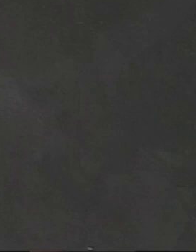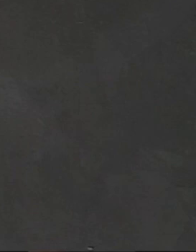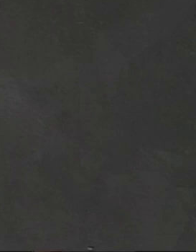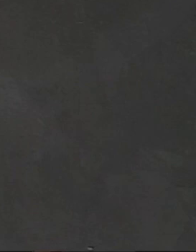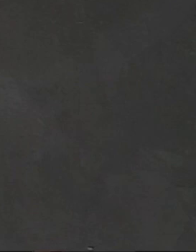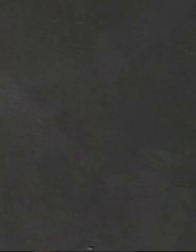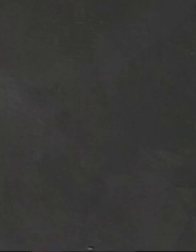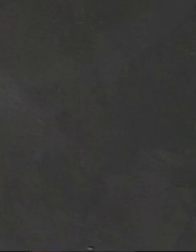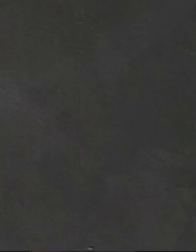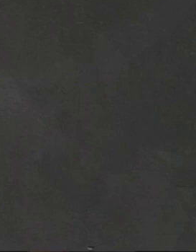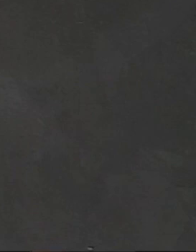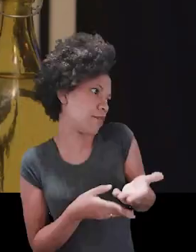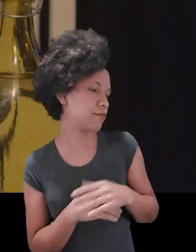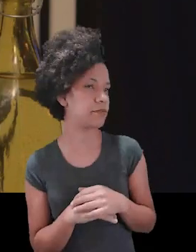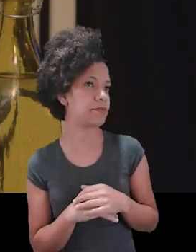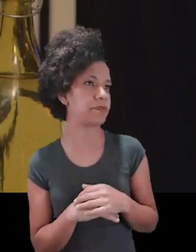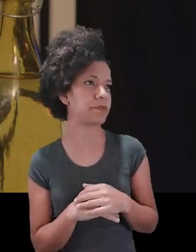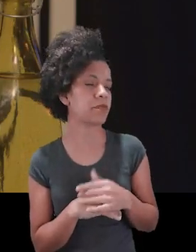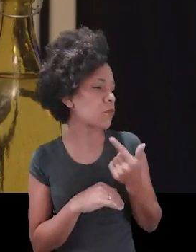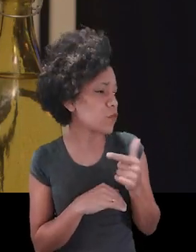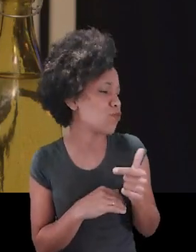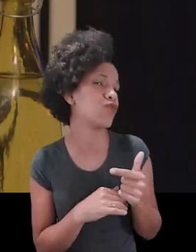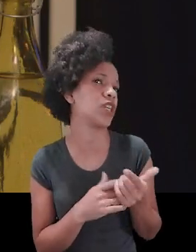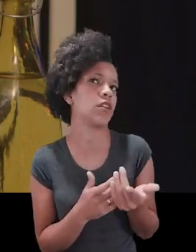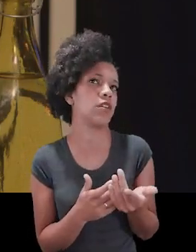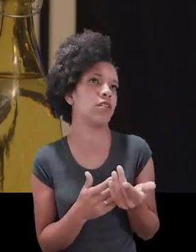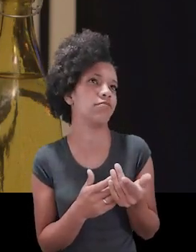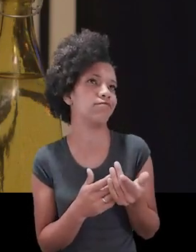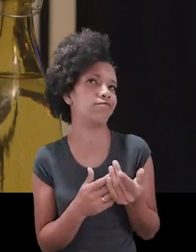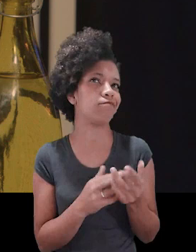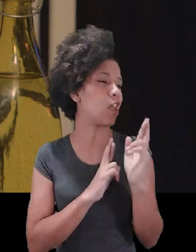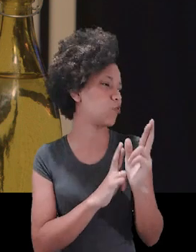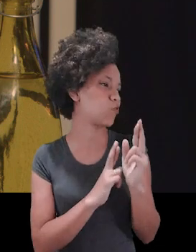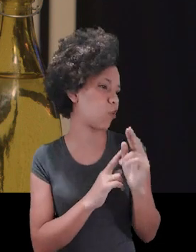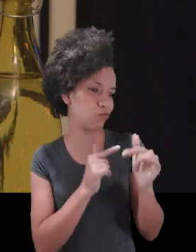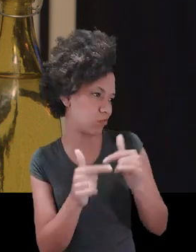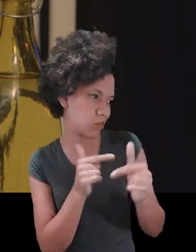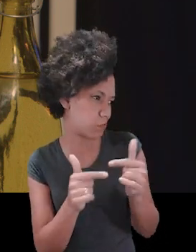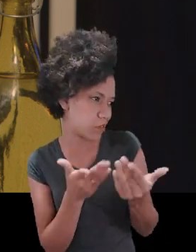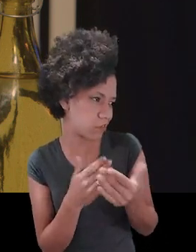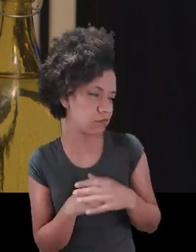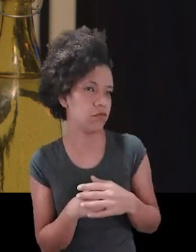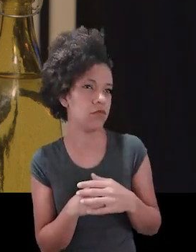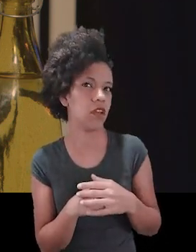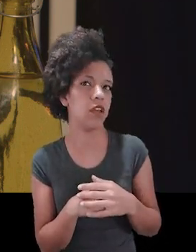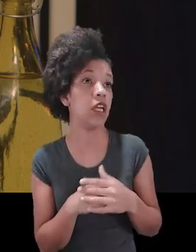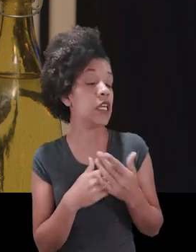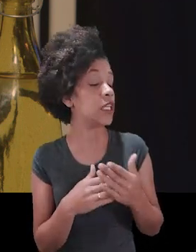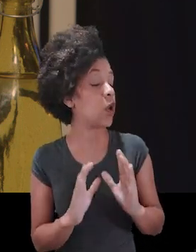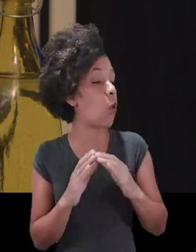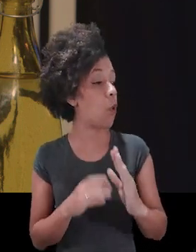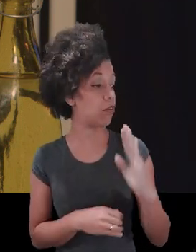e eu tinha 19 anos não tinha muita perspectiva de trabalho tá ligado e o